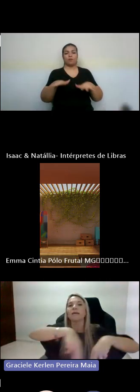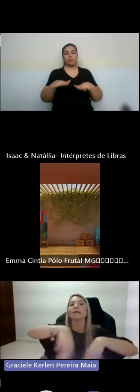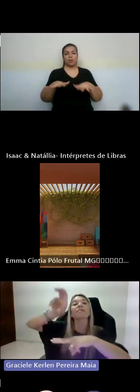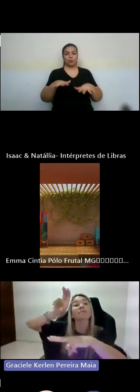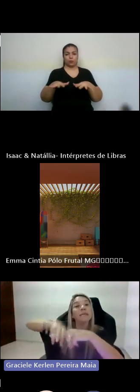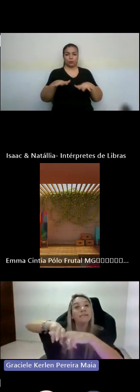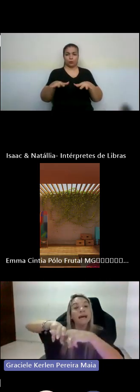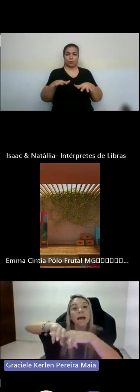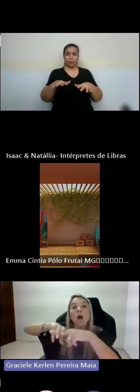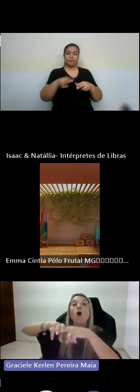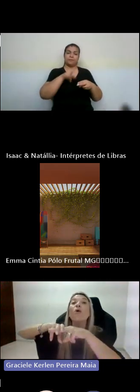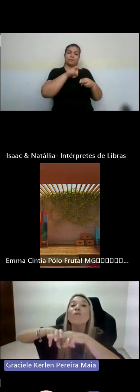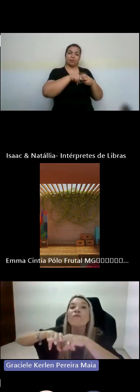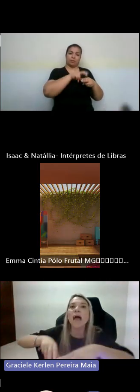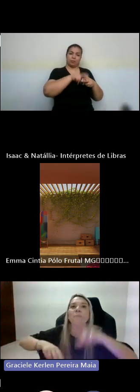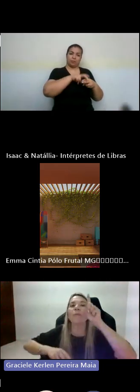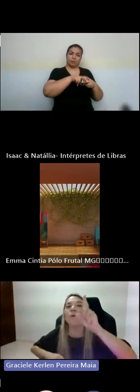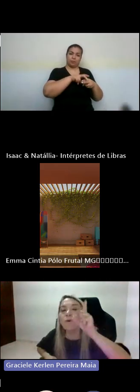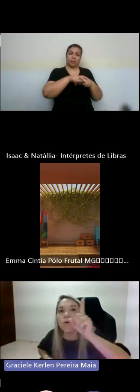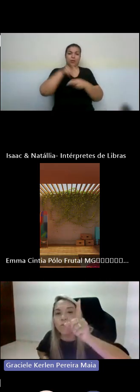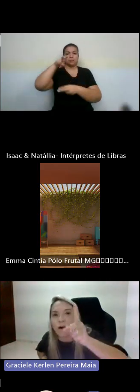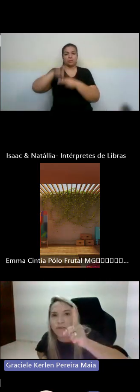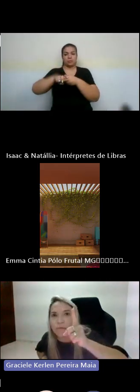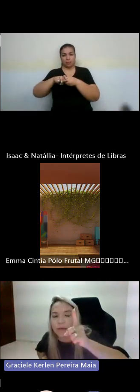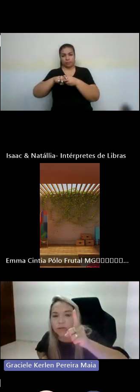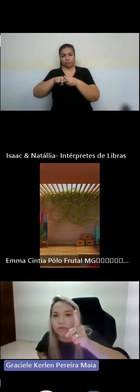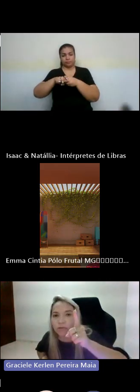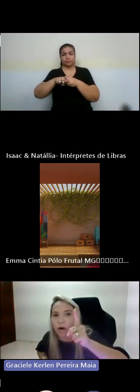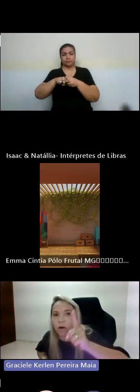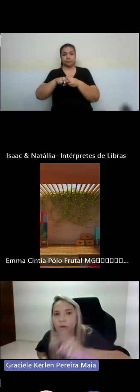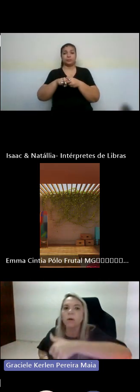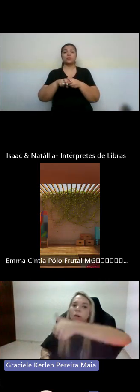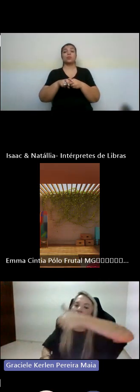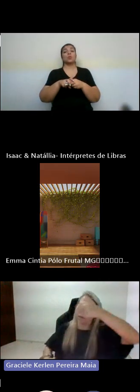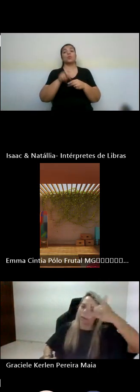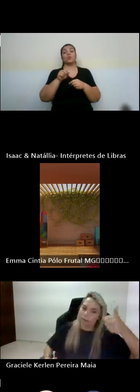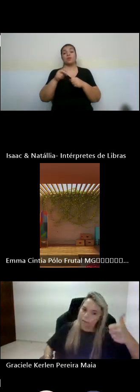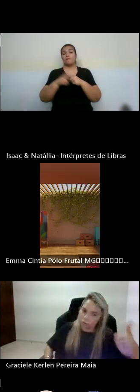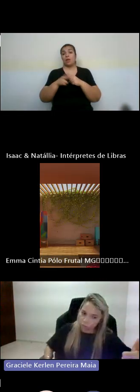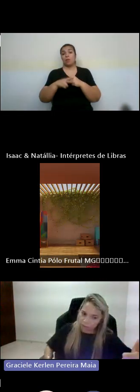Cadeira, sentar. O verbo, um movimento só.